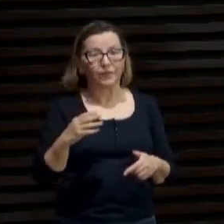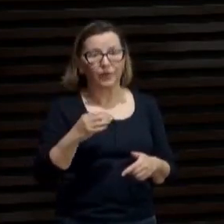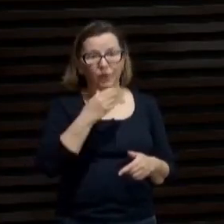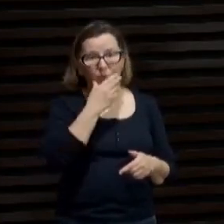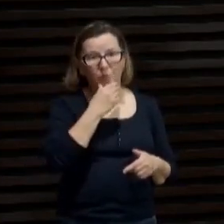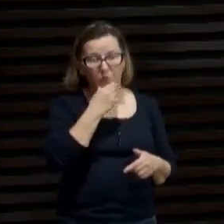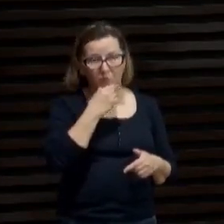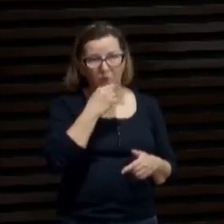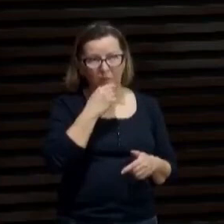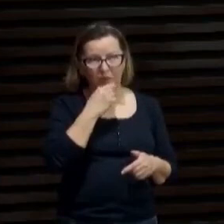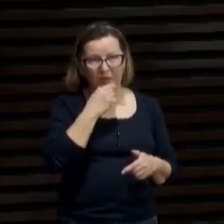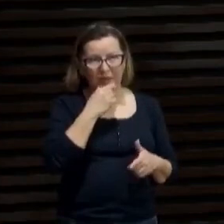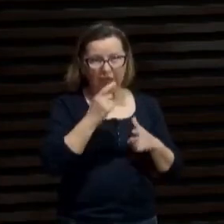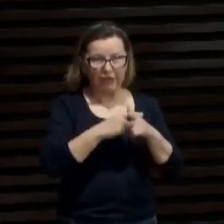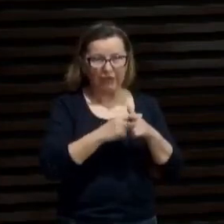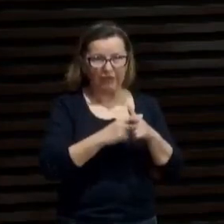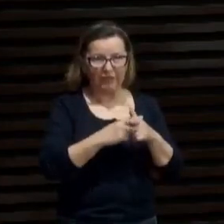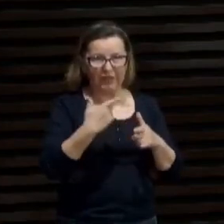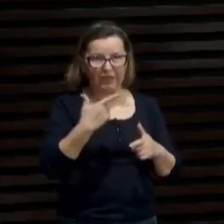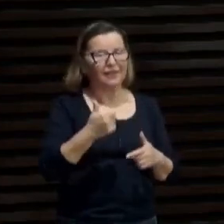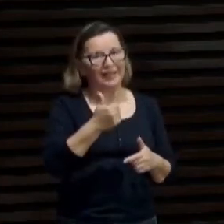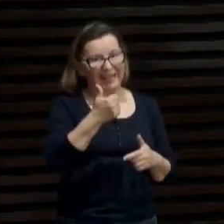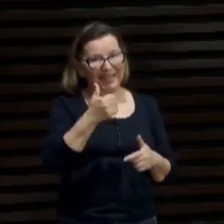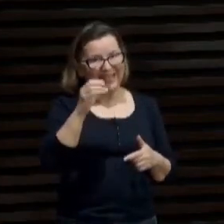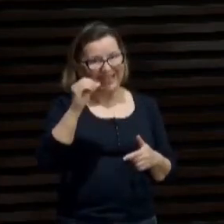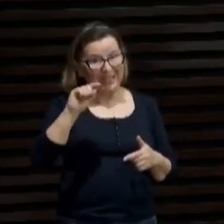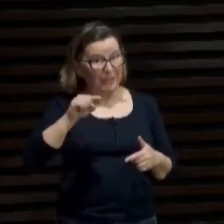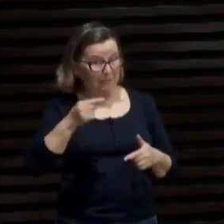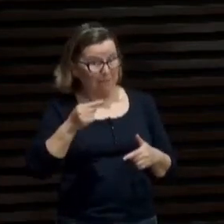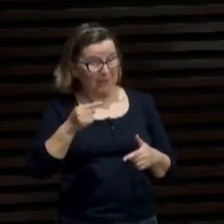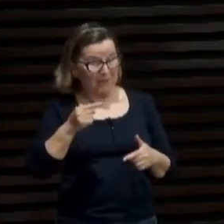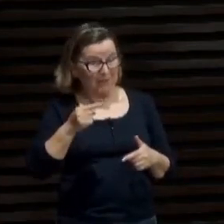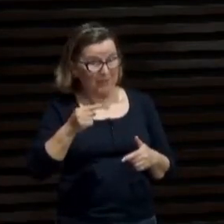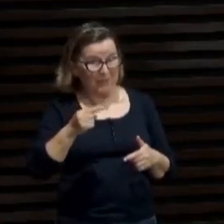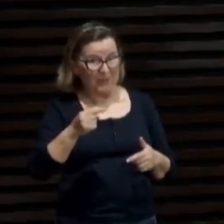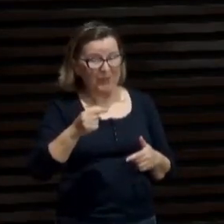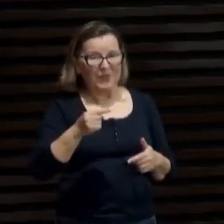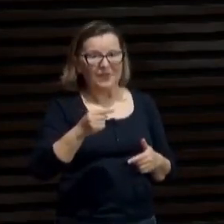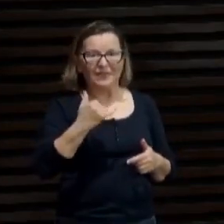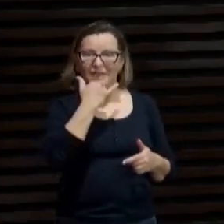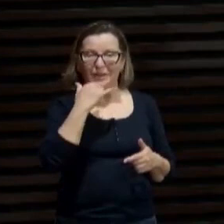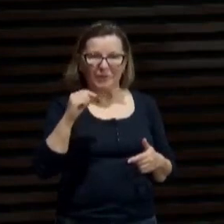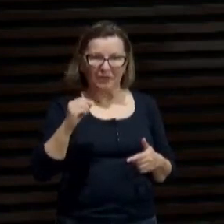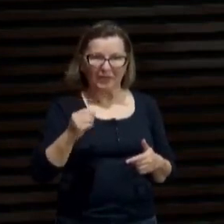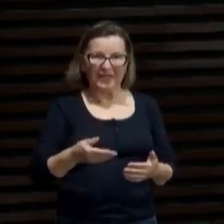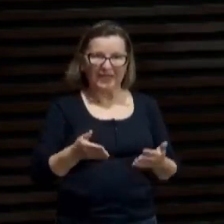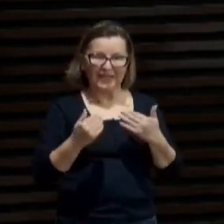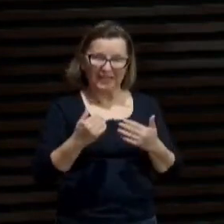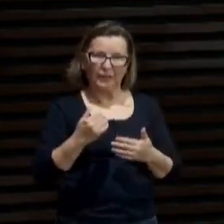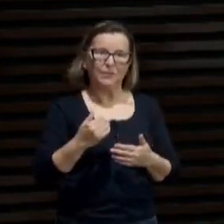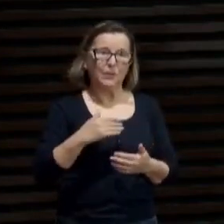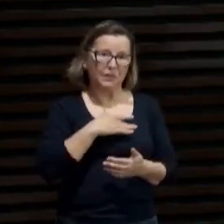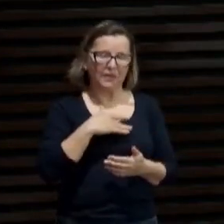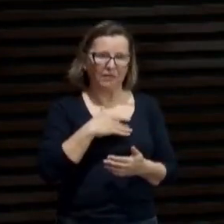10 mil talentos, ele recebeu misericórdia. E recebeu perdão. Mas quando ele encontrou com o irmão, ele não exerceu misericórdia e perdão,